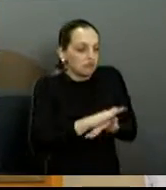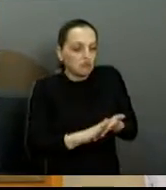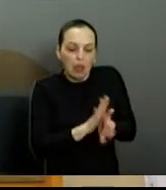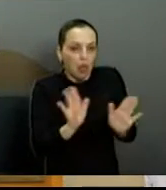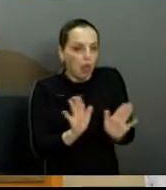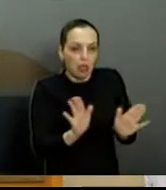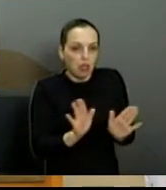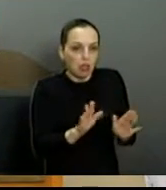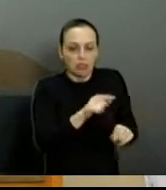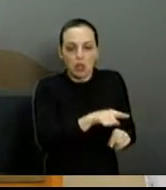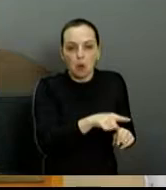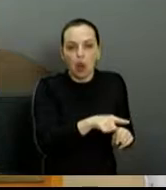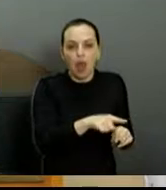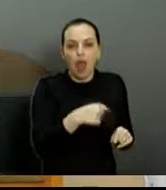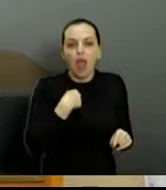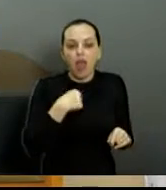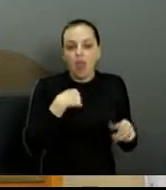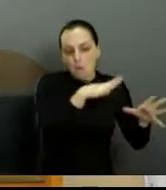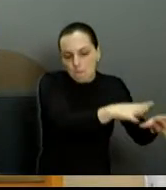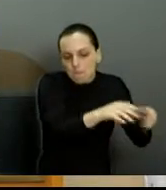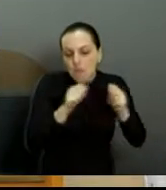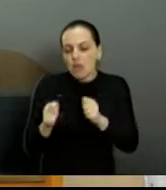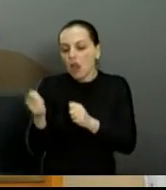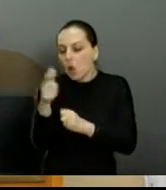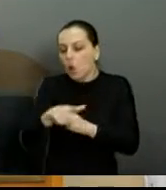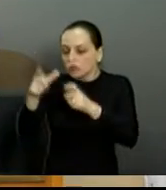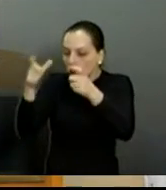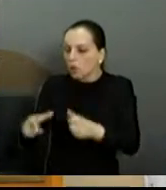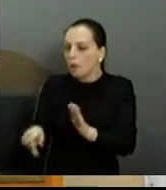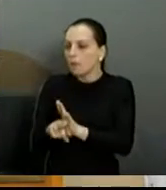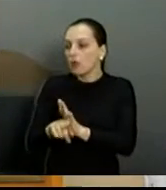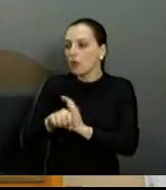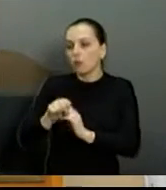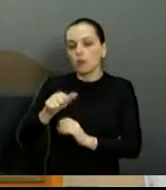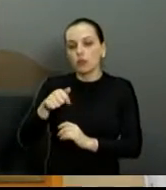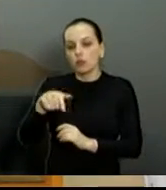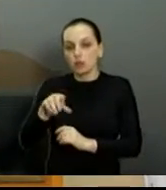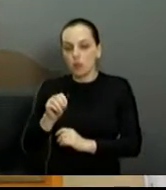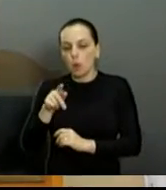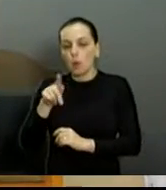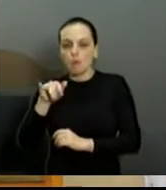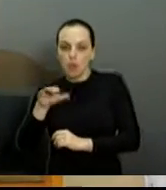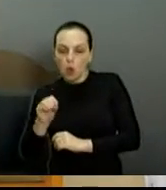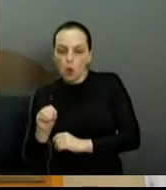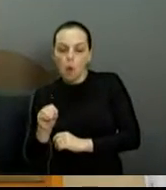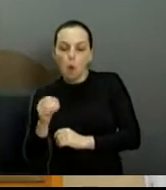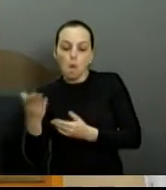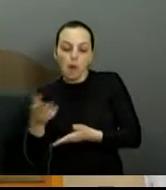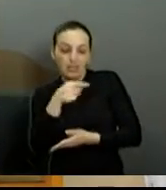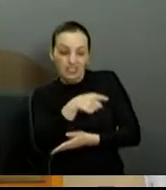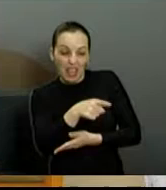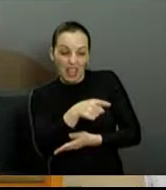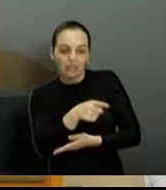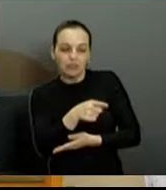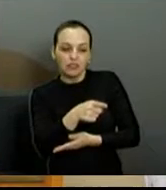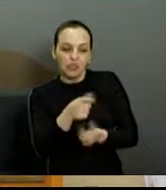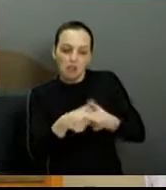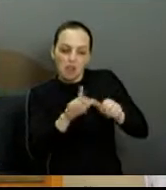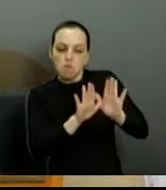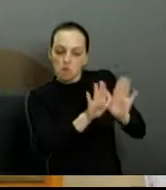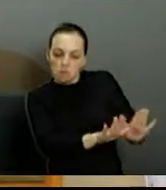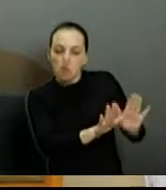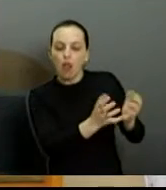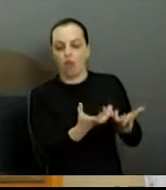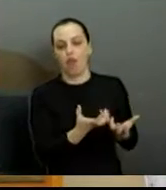pio já pegou na rua e faço e sempre voluntária nos conta pra ninguém só que não quer ficar na rua o executivo